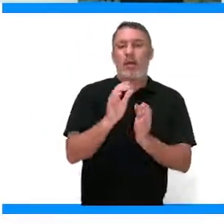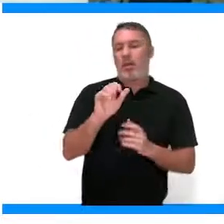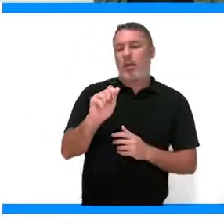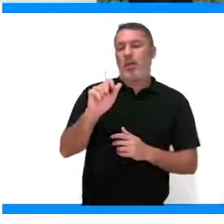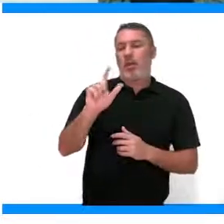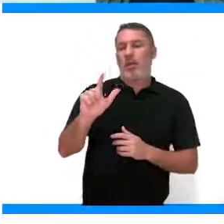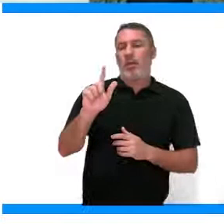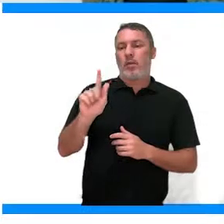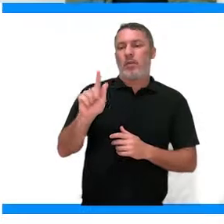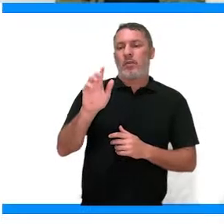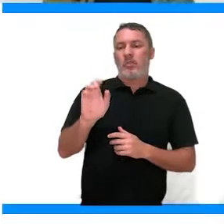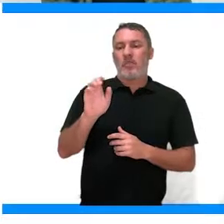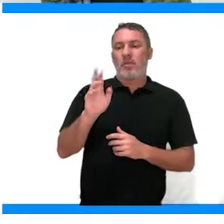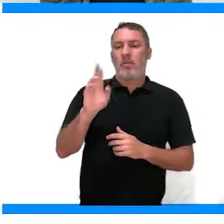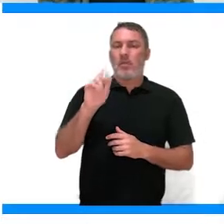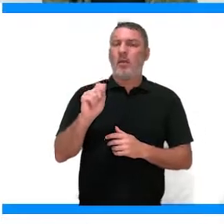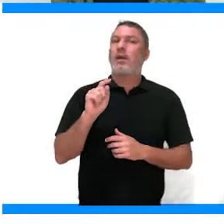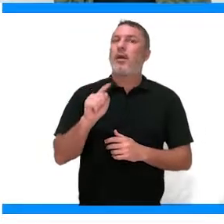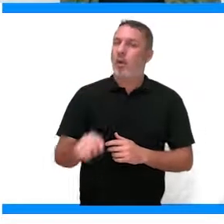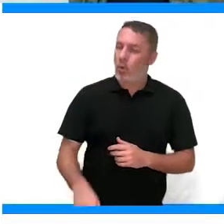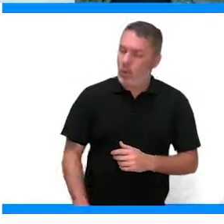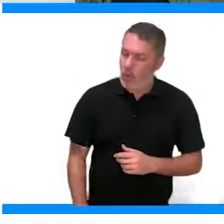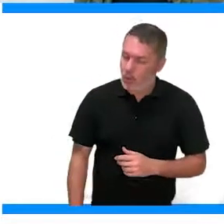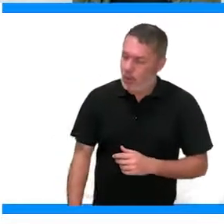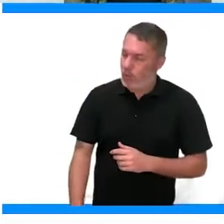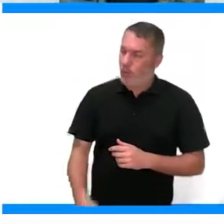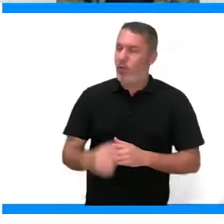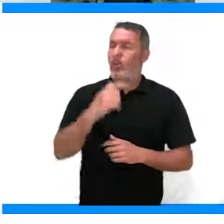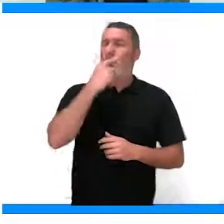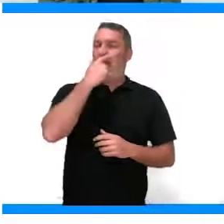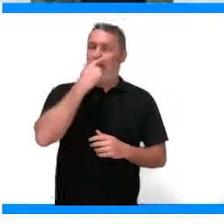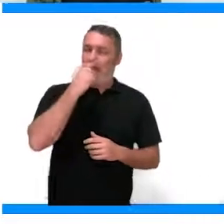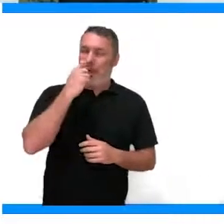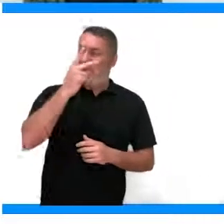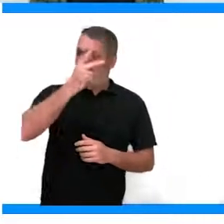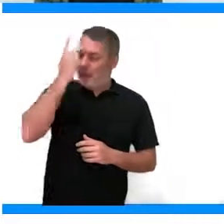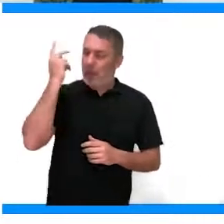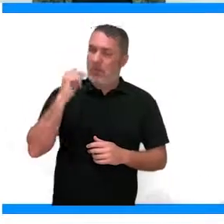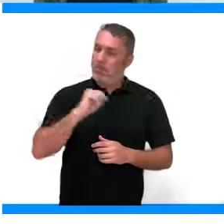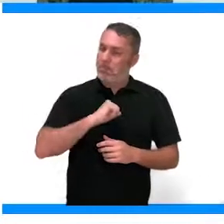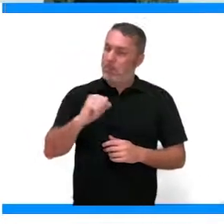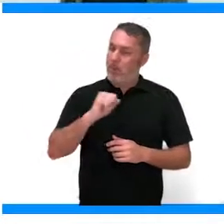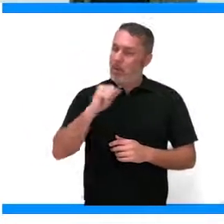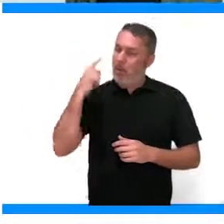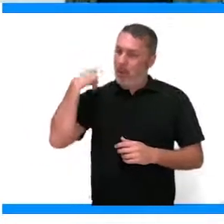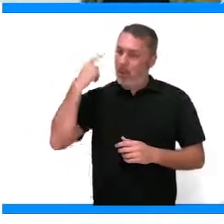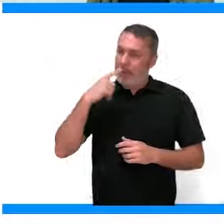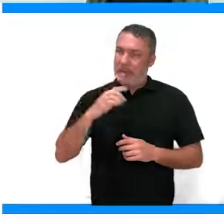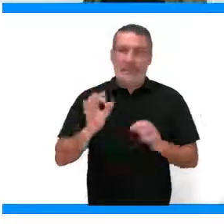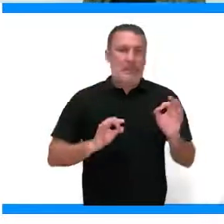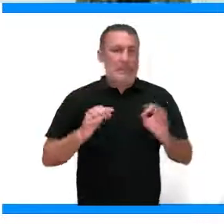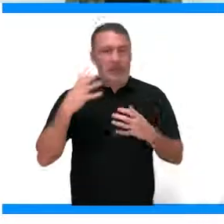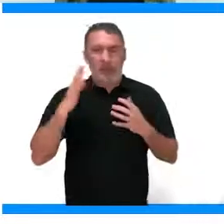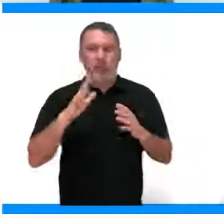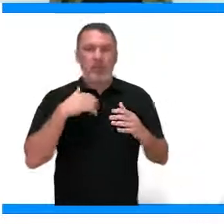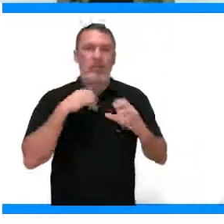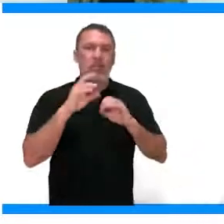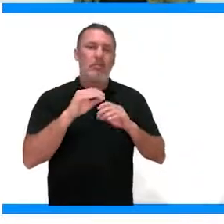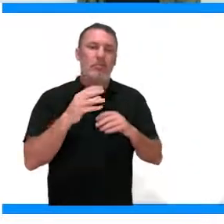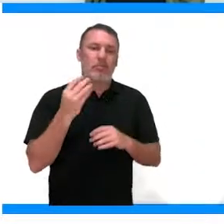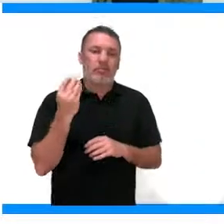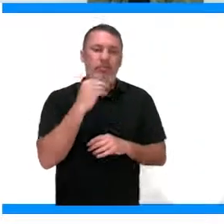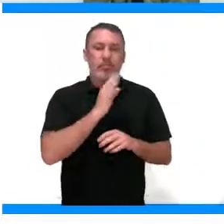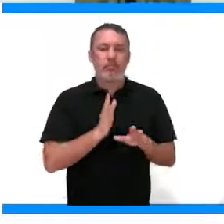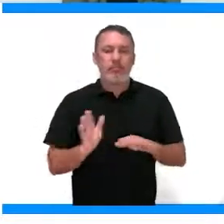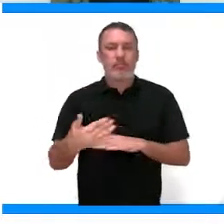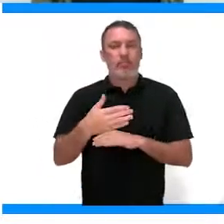Ah, aqui é o terror da garotada, né, galera? Vê o X, fica maluco já, né? Aqui no Hacker da Matemática, você vai ver